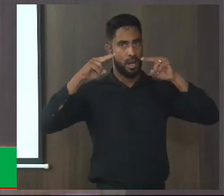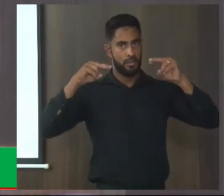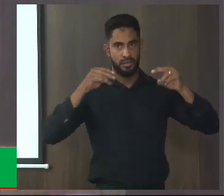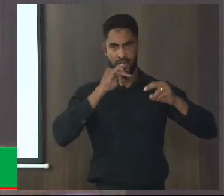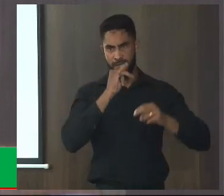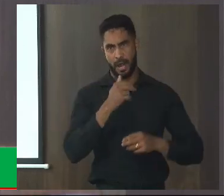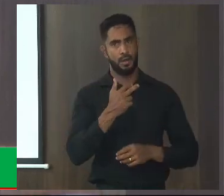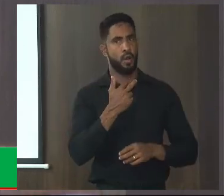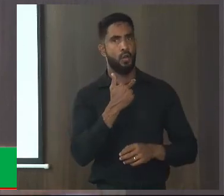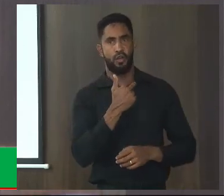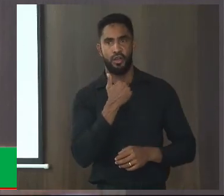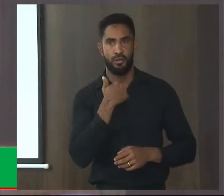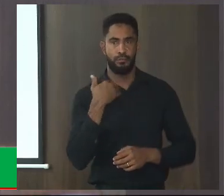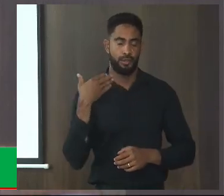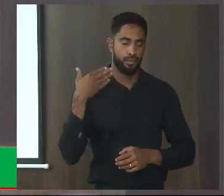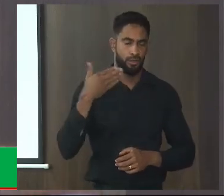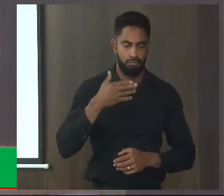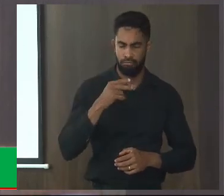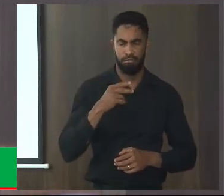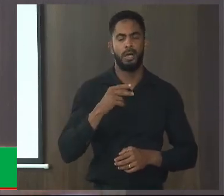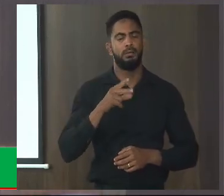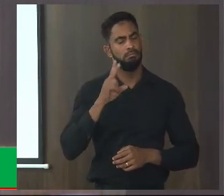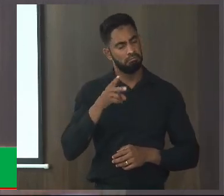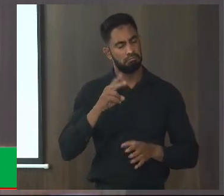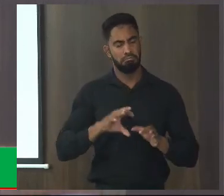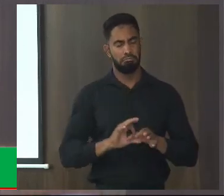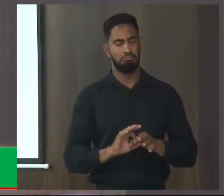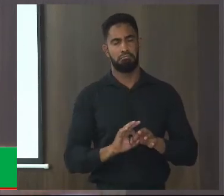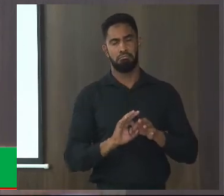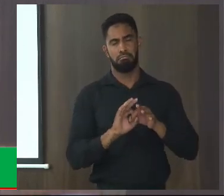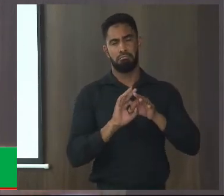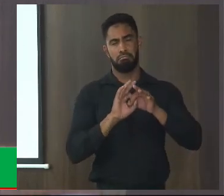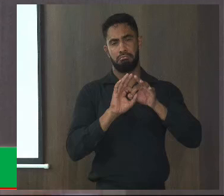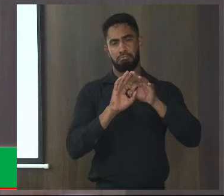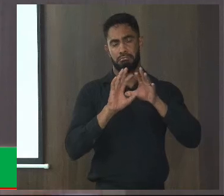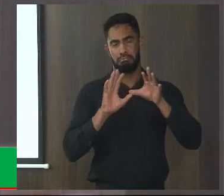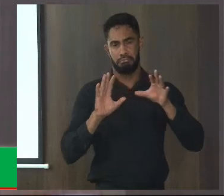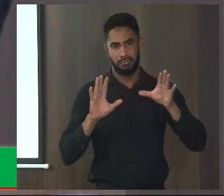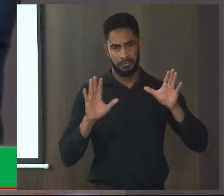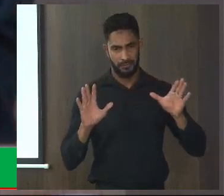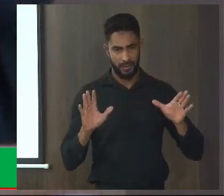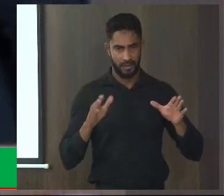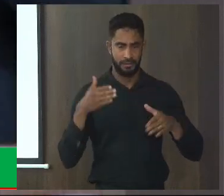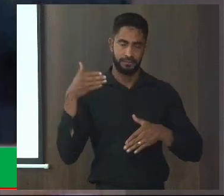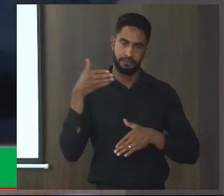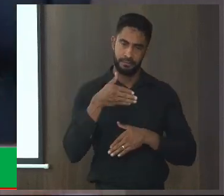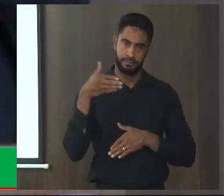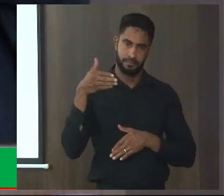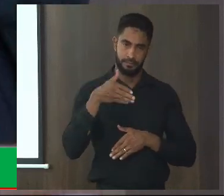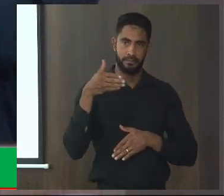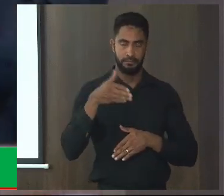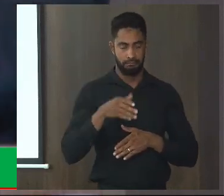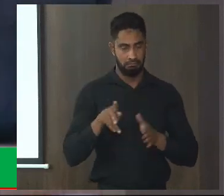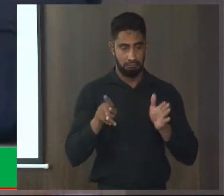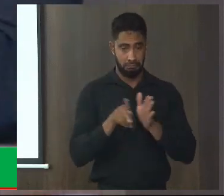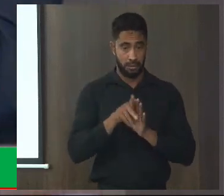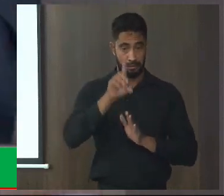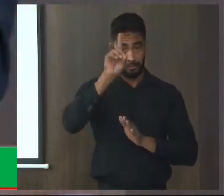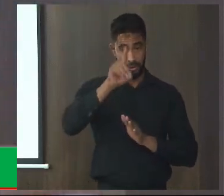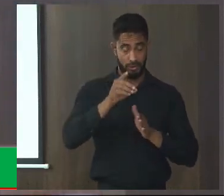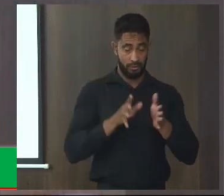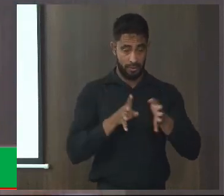mim a visita de nenhum outro lugar, a não ser esse que processa o ouro, que nem os próprios diretores têm